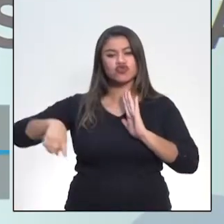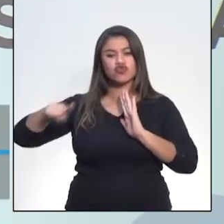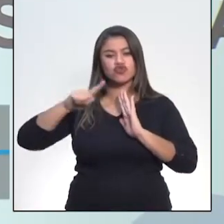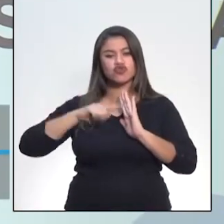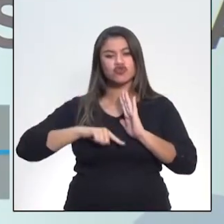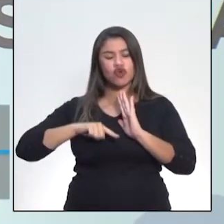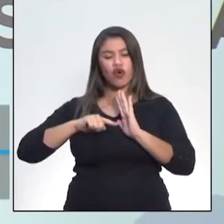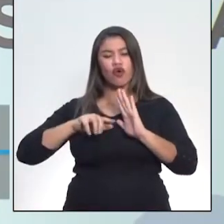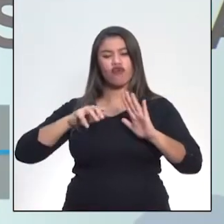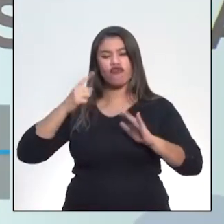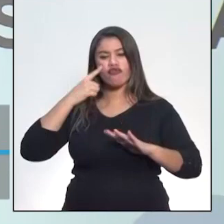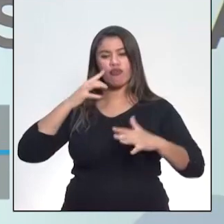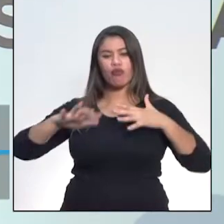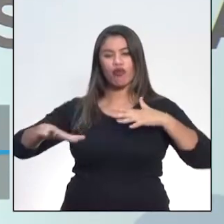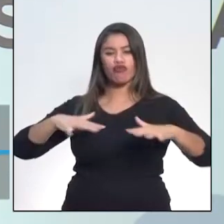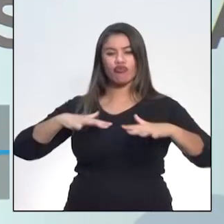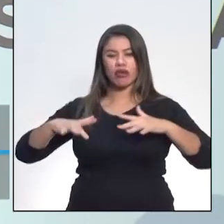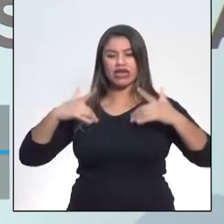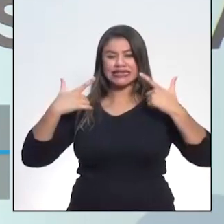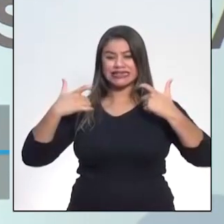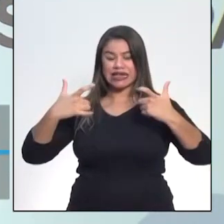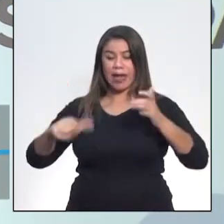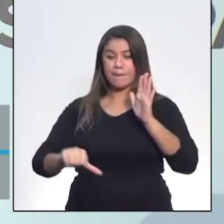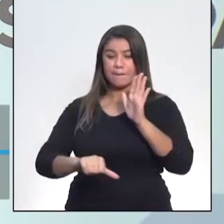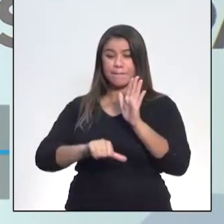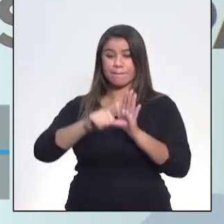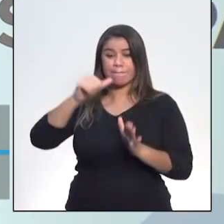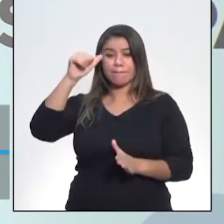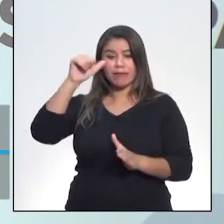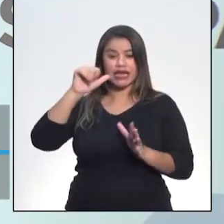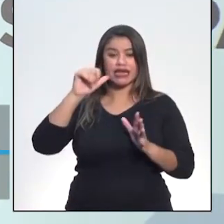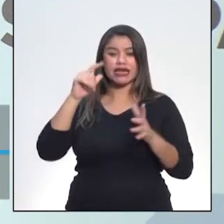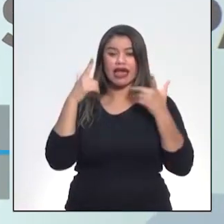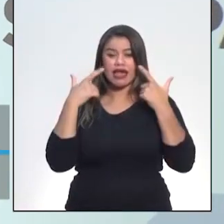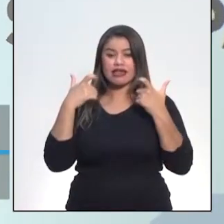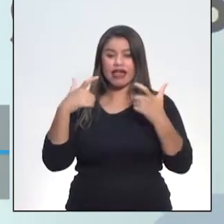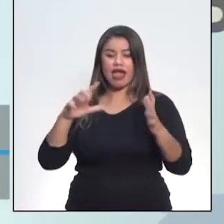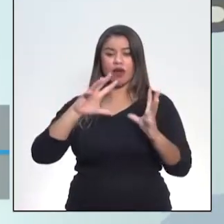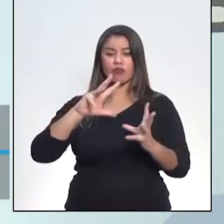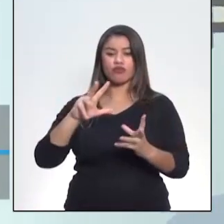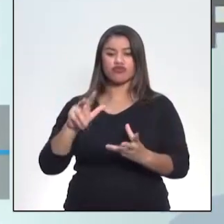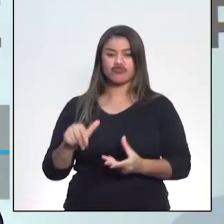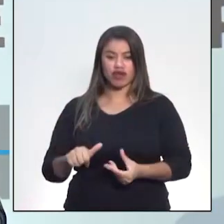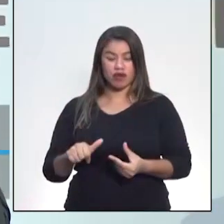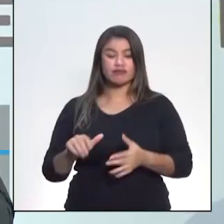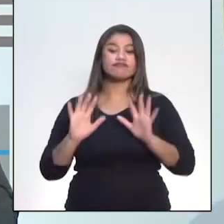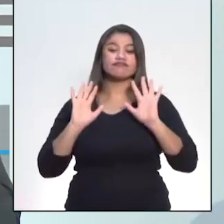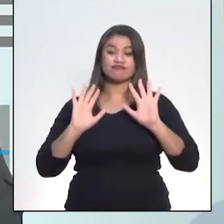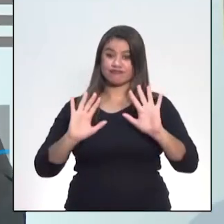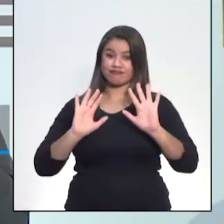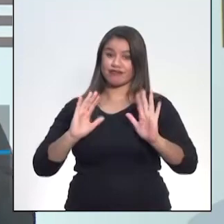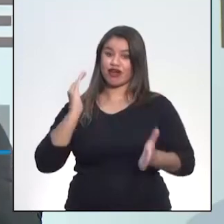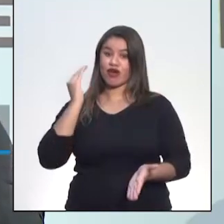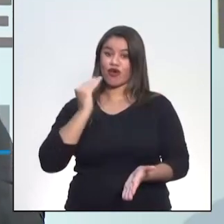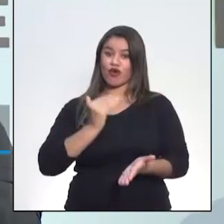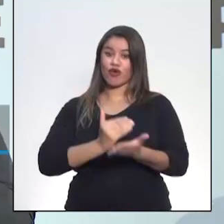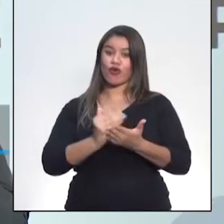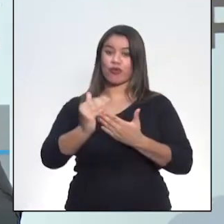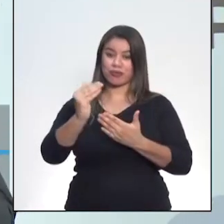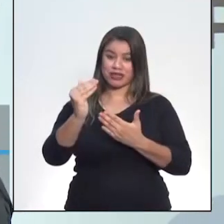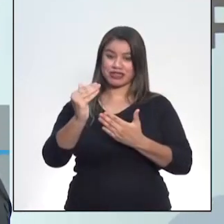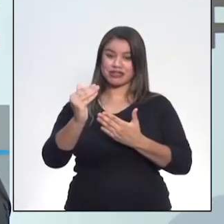esse movimento de guerra de Primeira Guerra Mundial? Para nós iniciarmos a aula, introduzimos